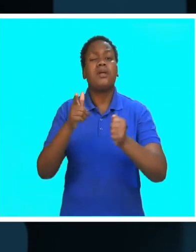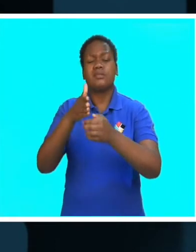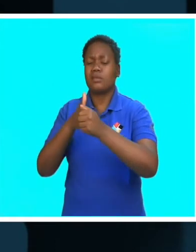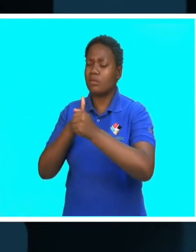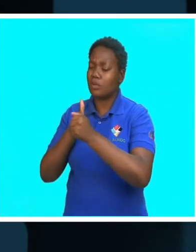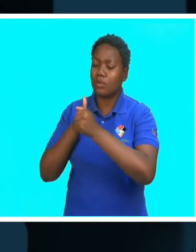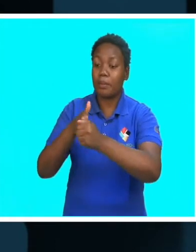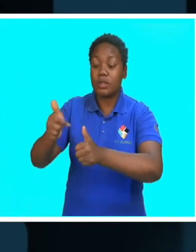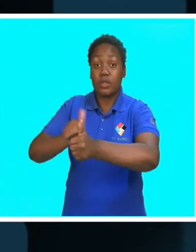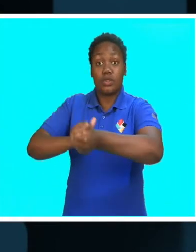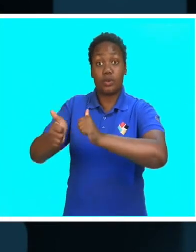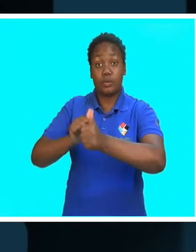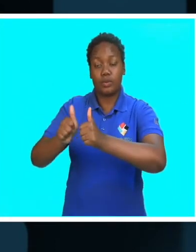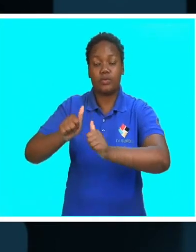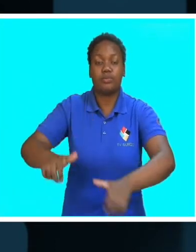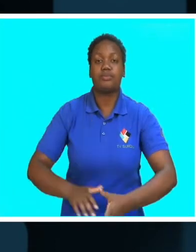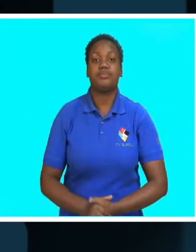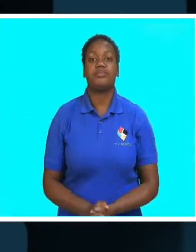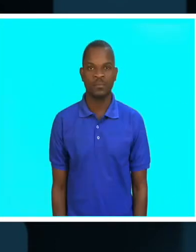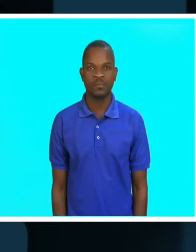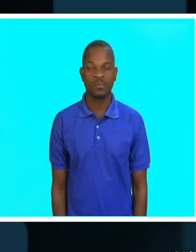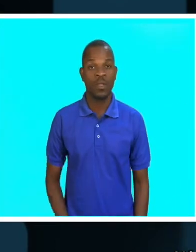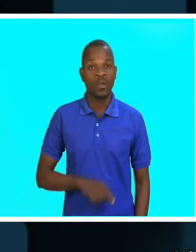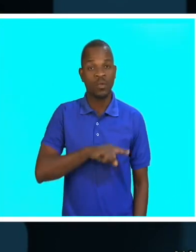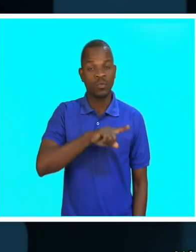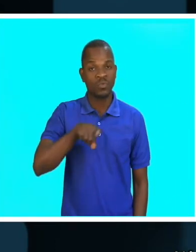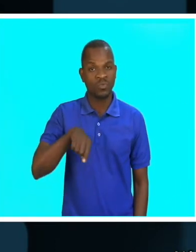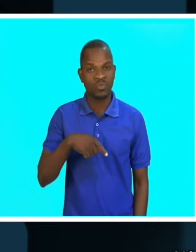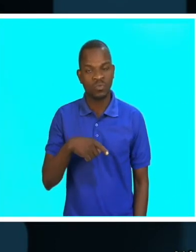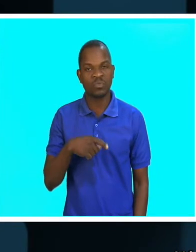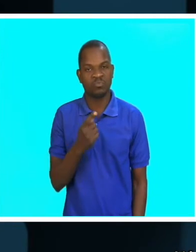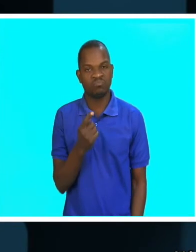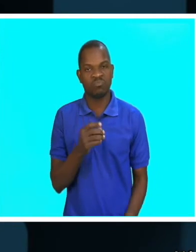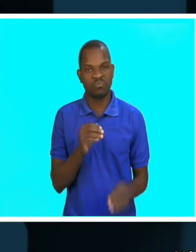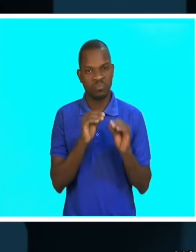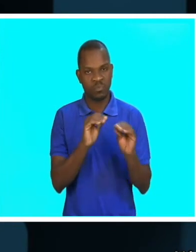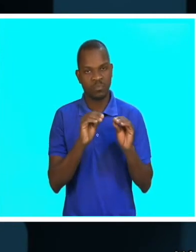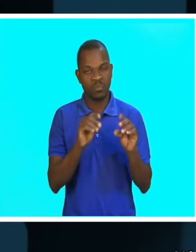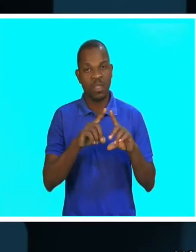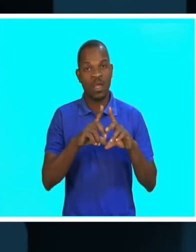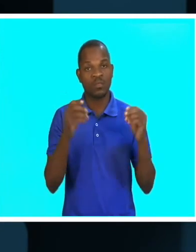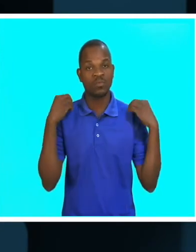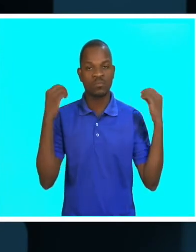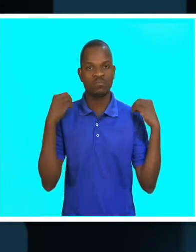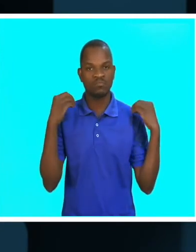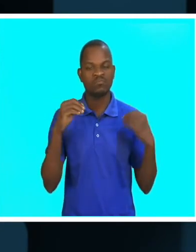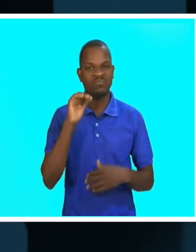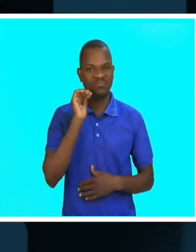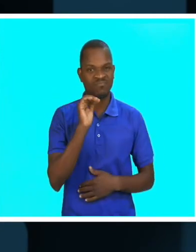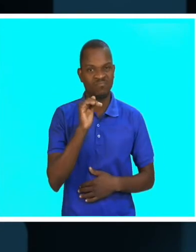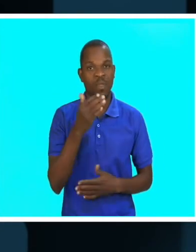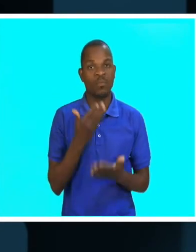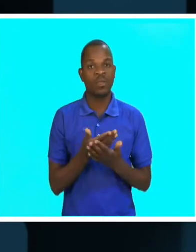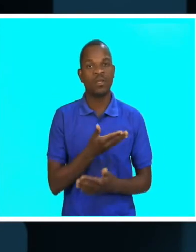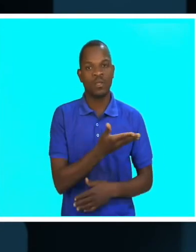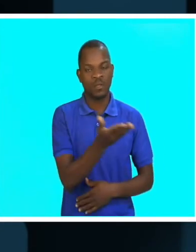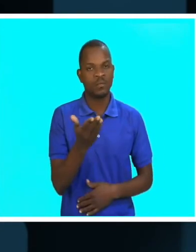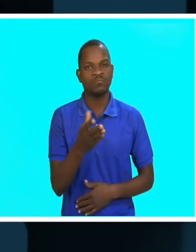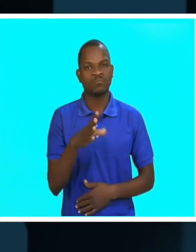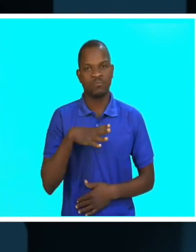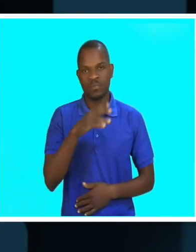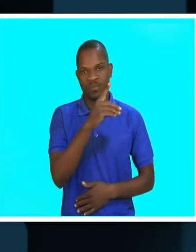que haja o devido acompanhamento. Nós estimulamos a eles nas aulas de educação física porque nós sabemos que eles têm tantos